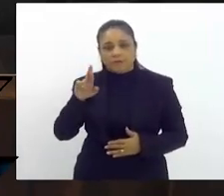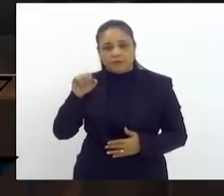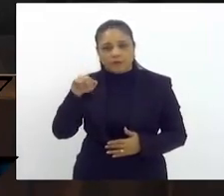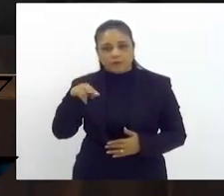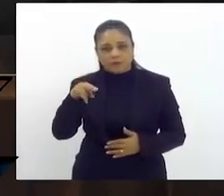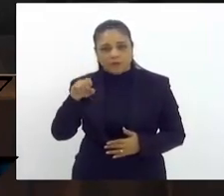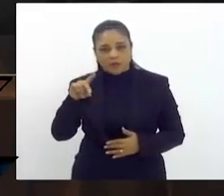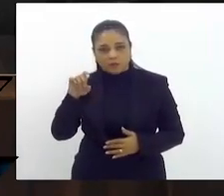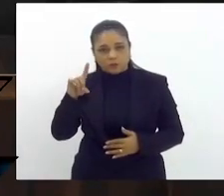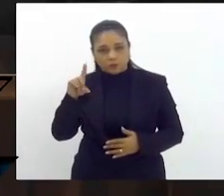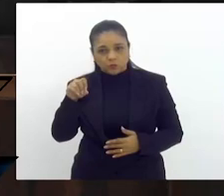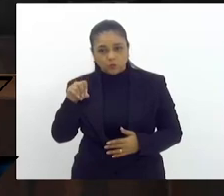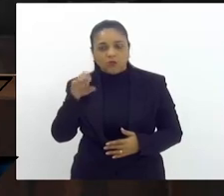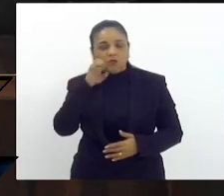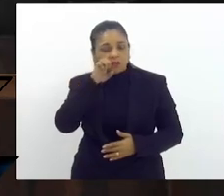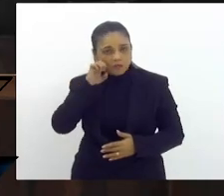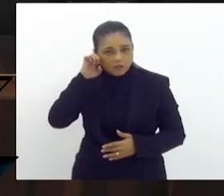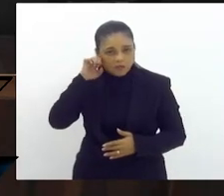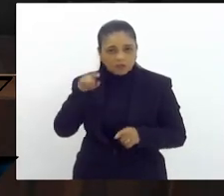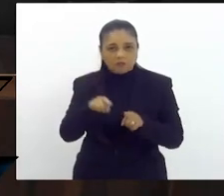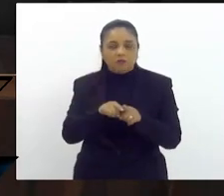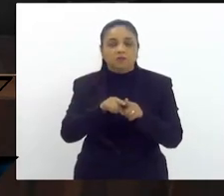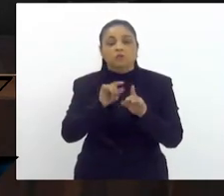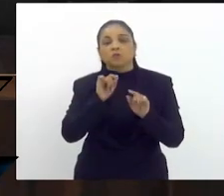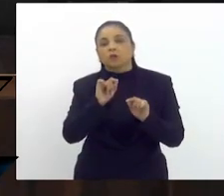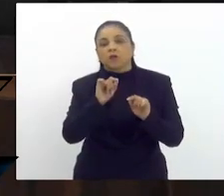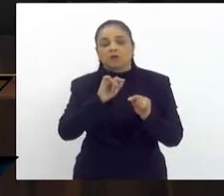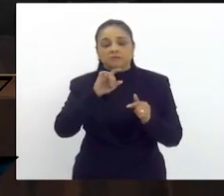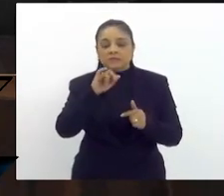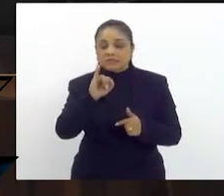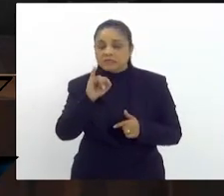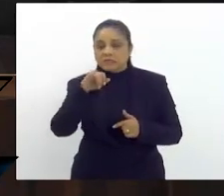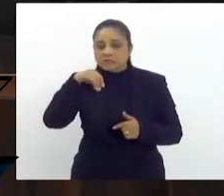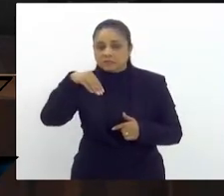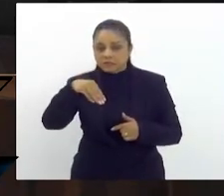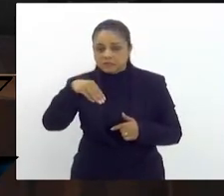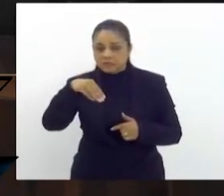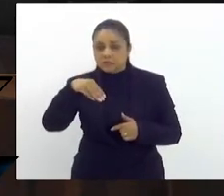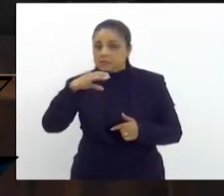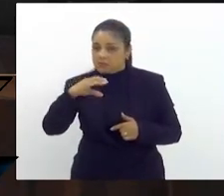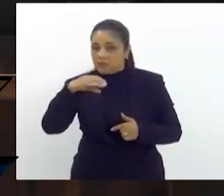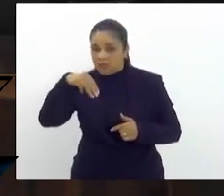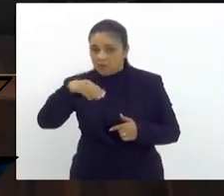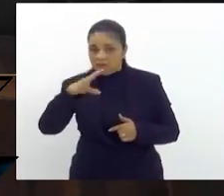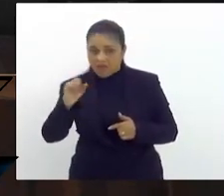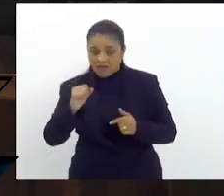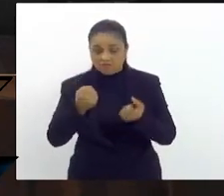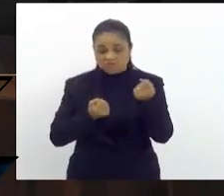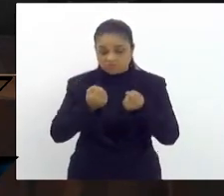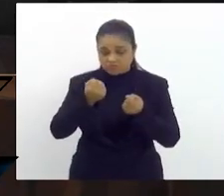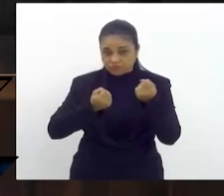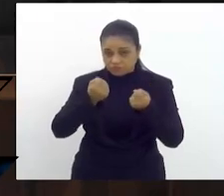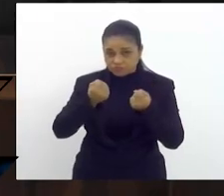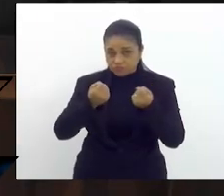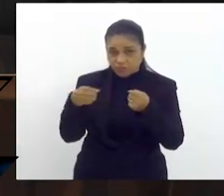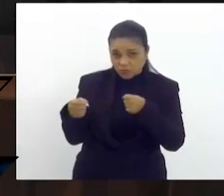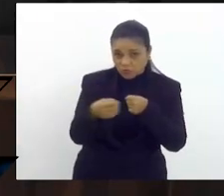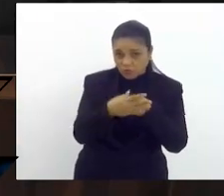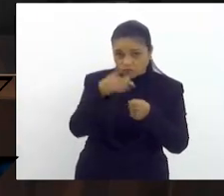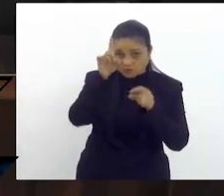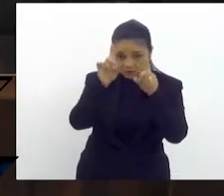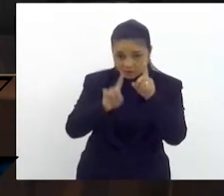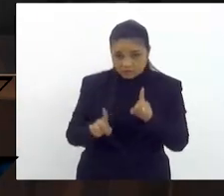que dispõe sobre aderência na isenção do ICMS na aquisição do veículo novo por pessoa deficiente ou